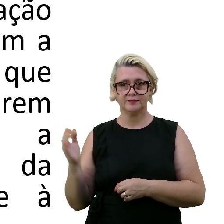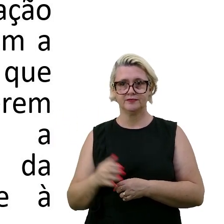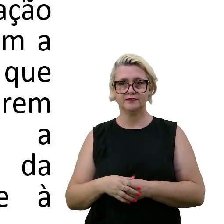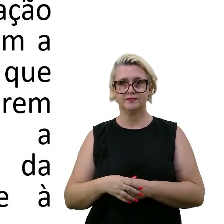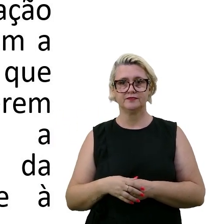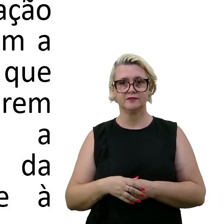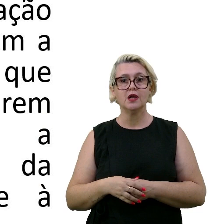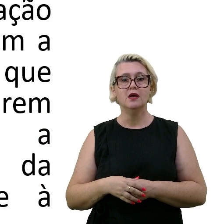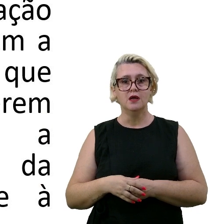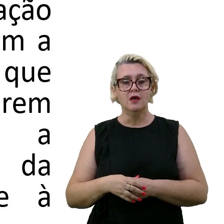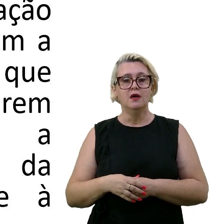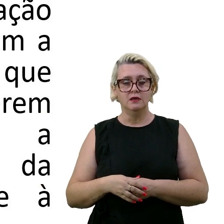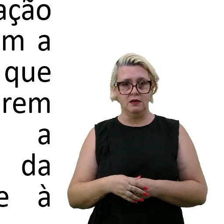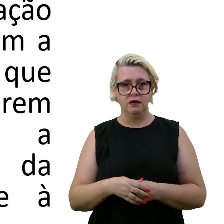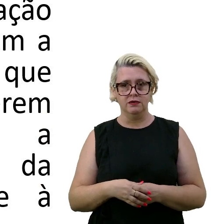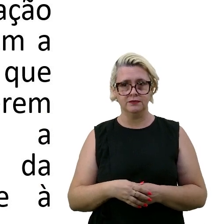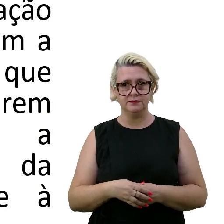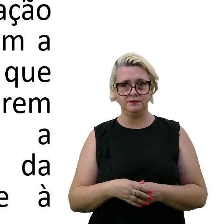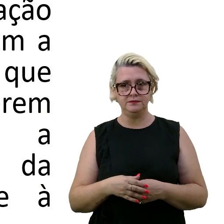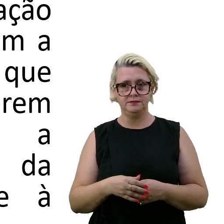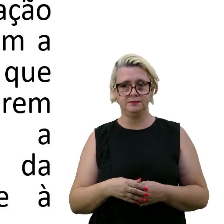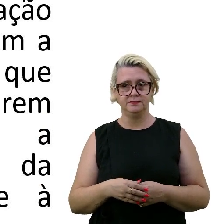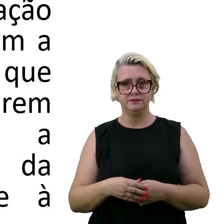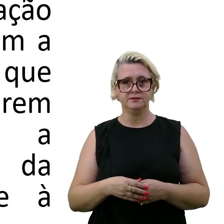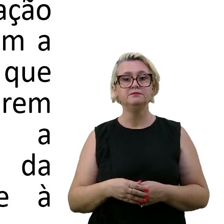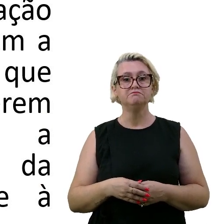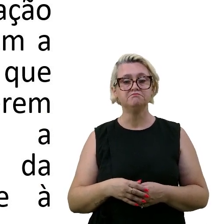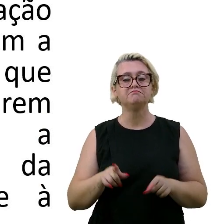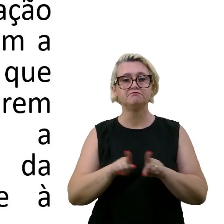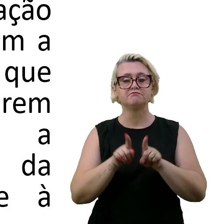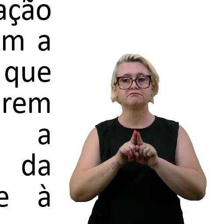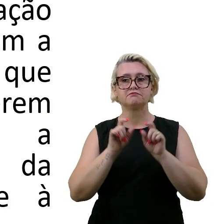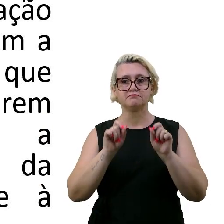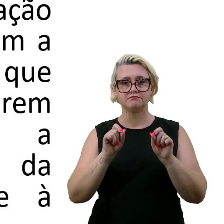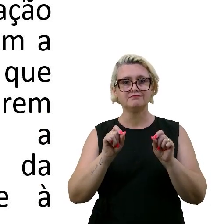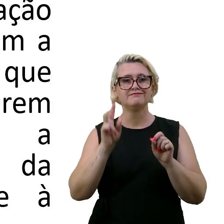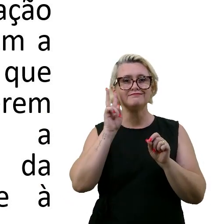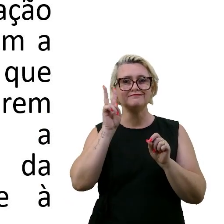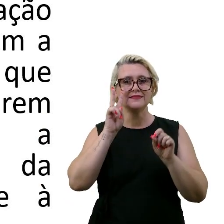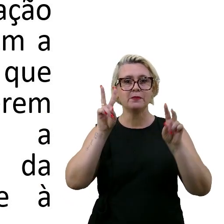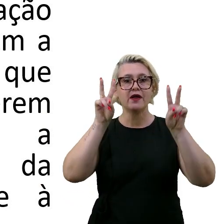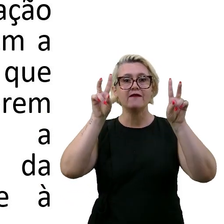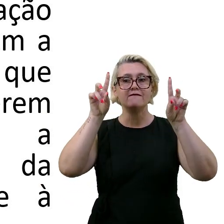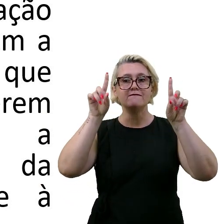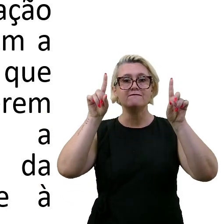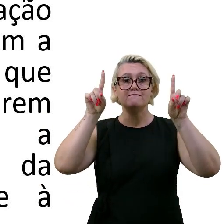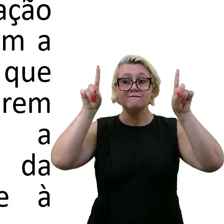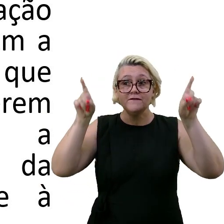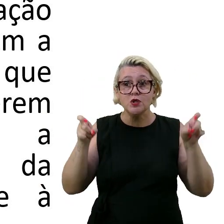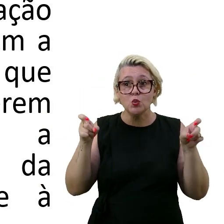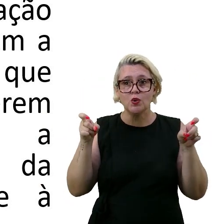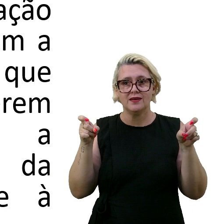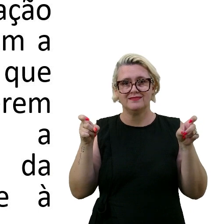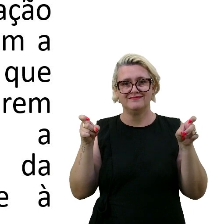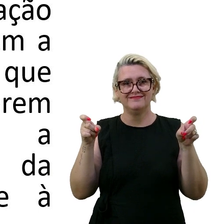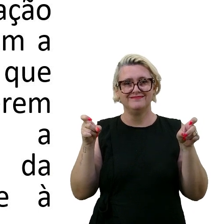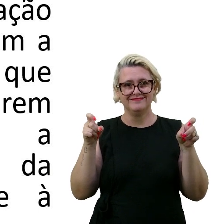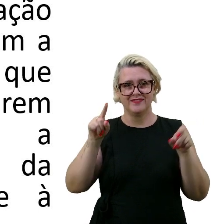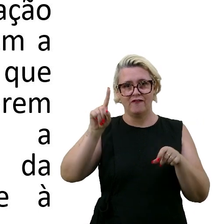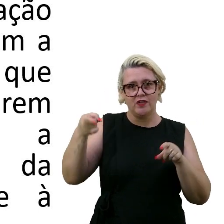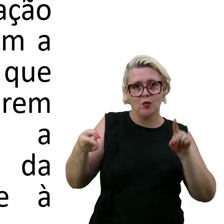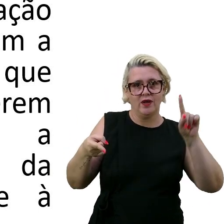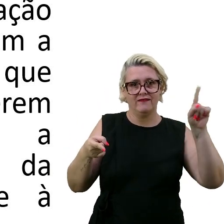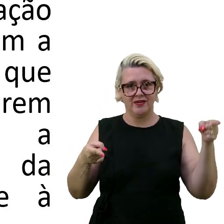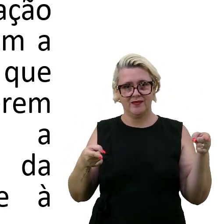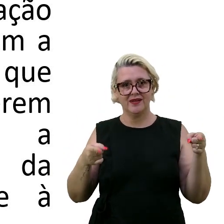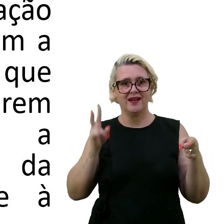nós vamos observar a questão da vírgula de novo. Lembra que a gente tinha comentado o uso da